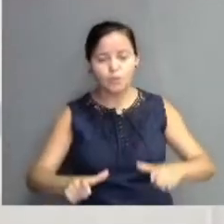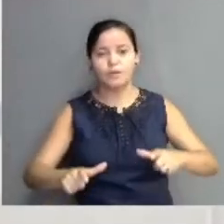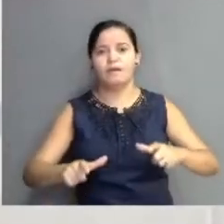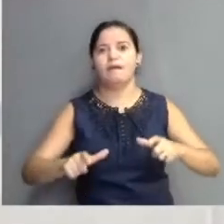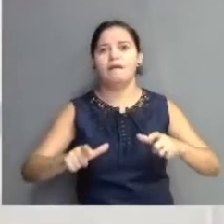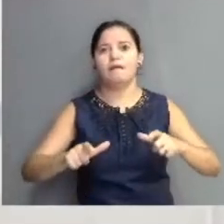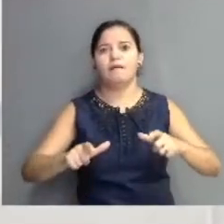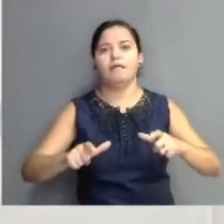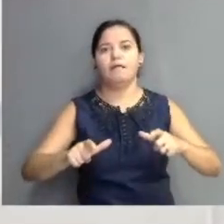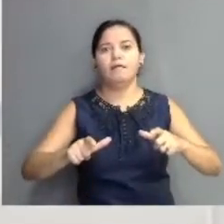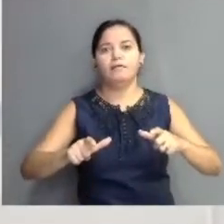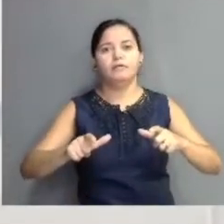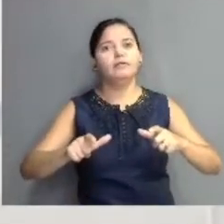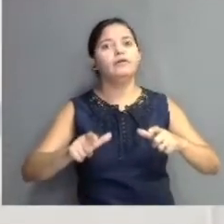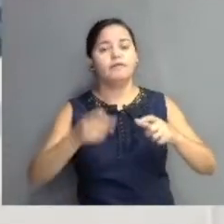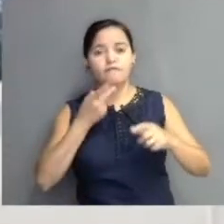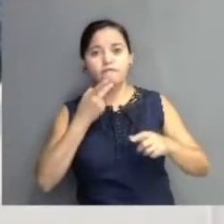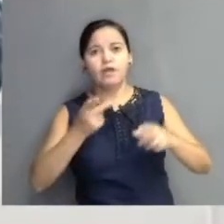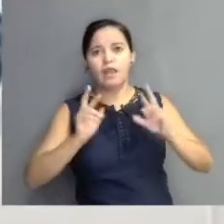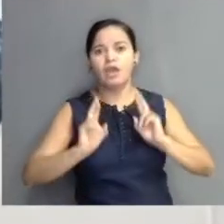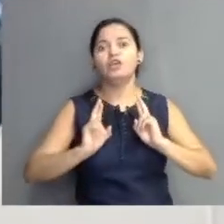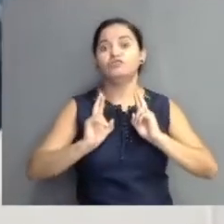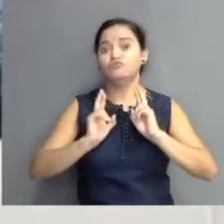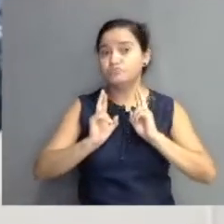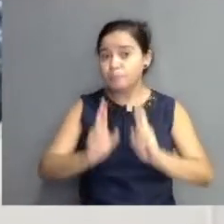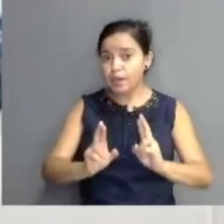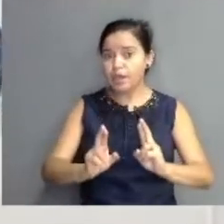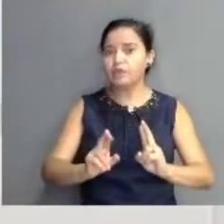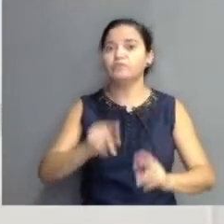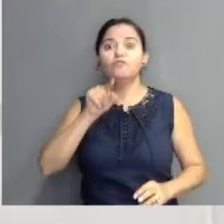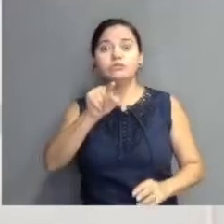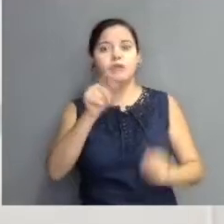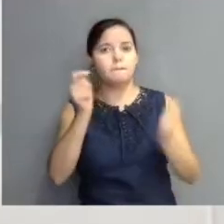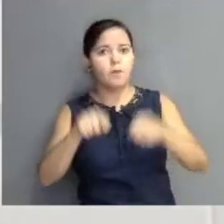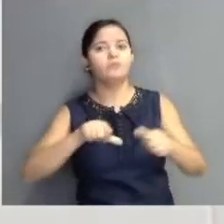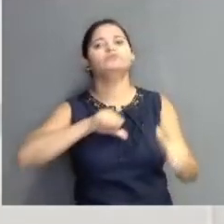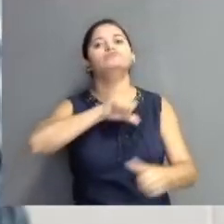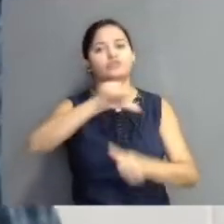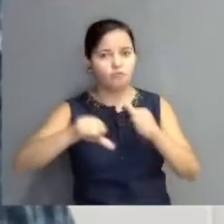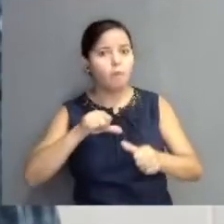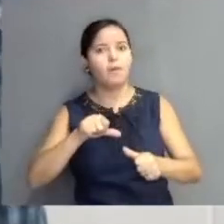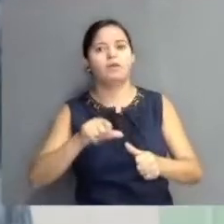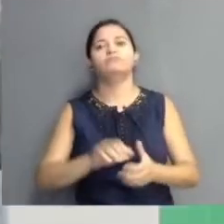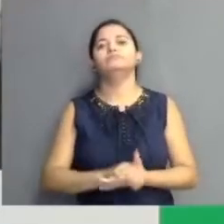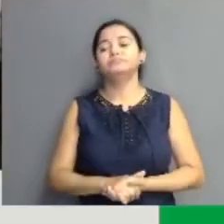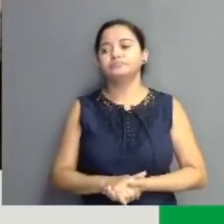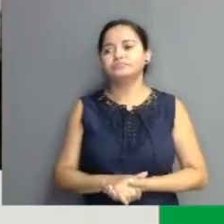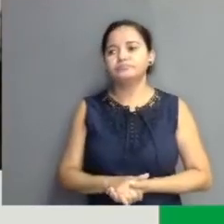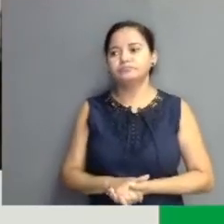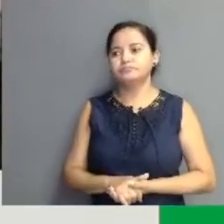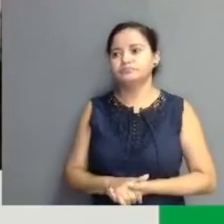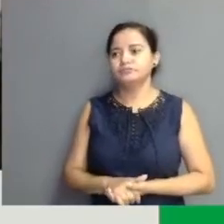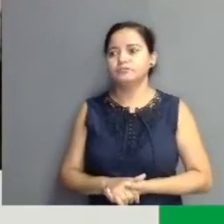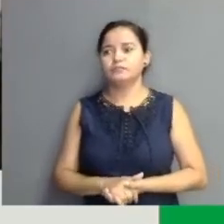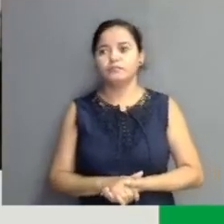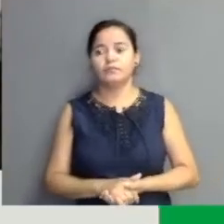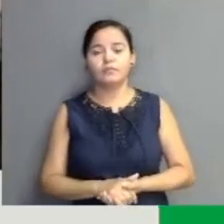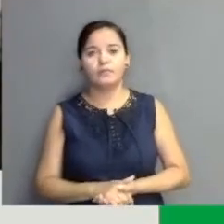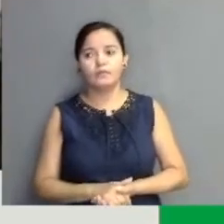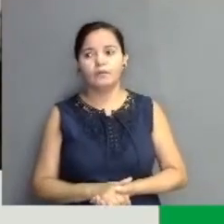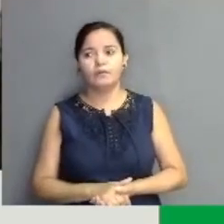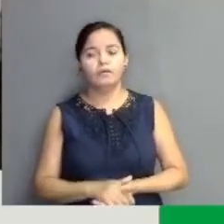lugar que diz respeito à tua capacidade de transformar o mundo. Vamos para o próximo aí. Então aqui, ó, não podia deixar de falar da